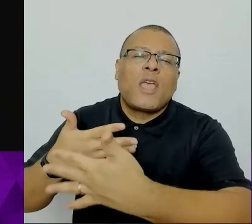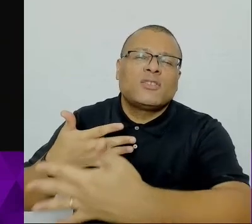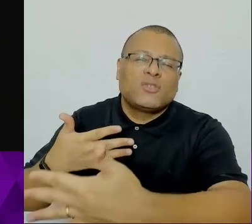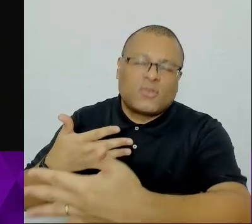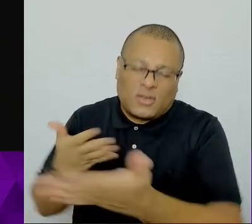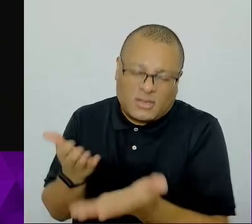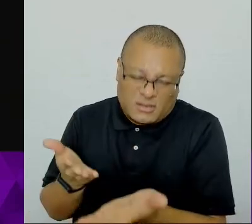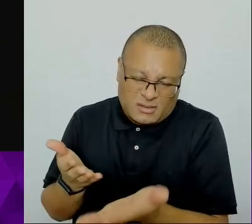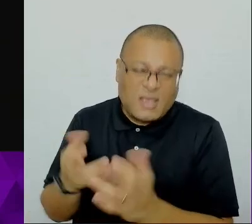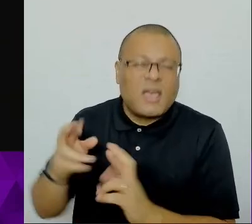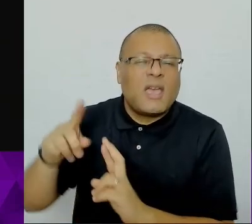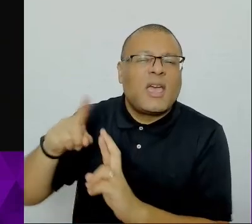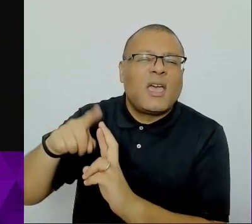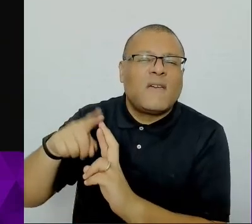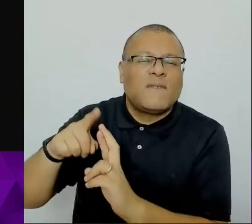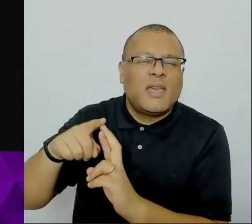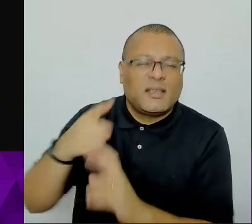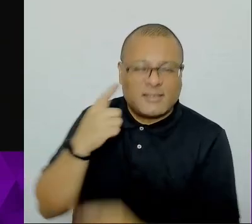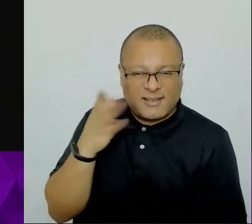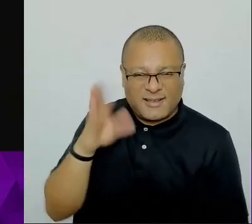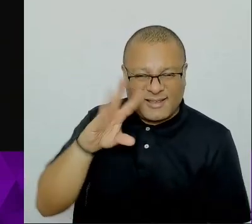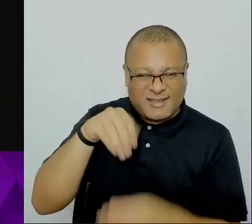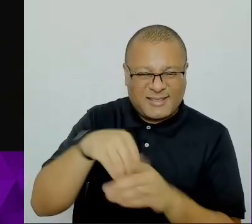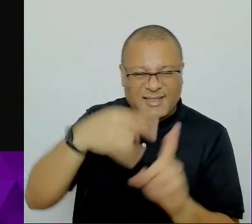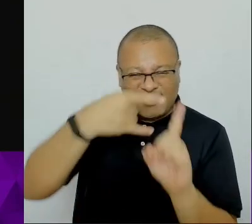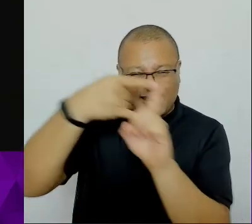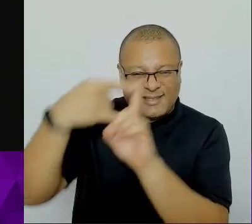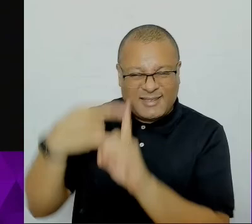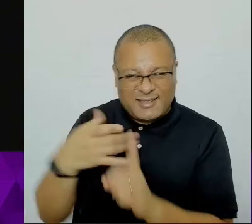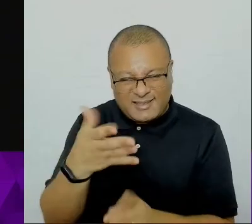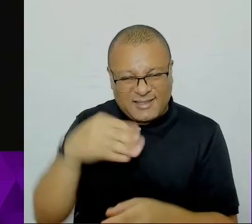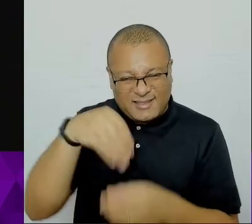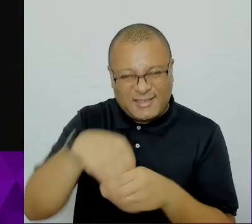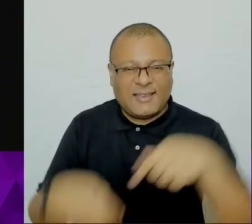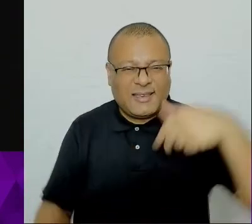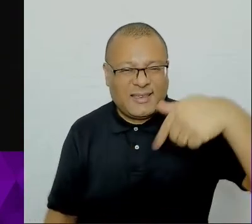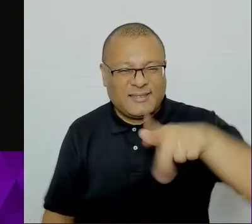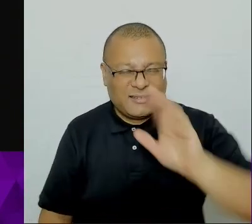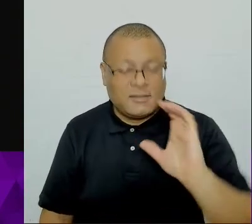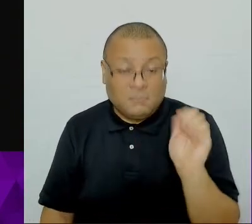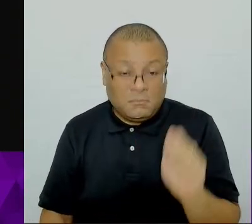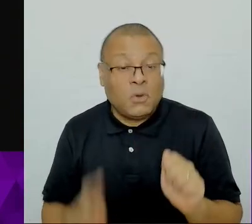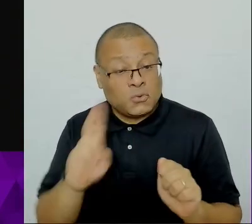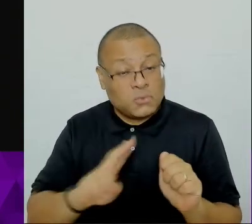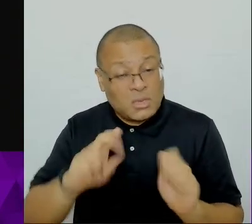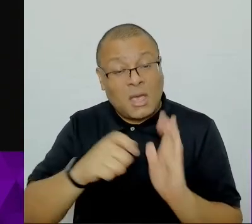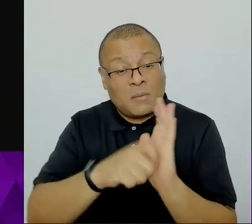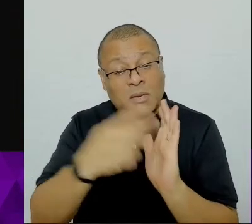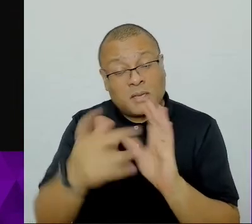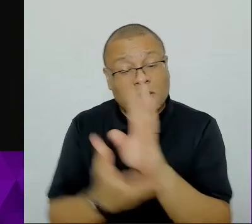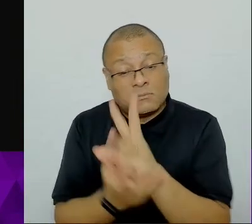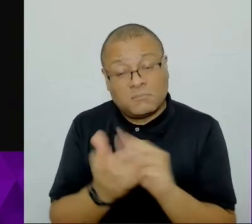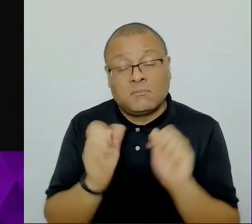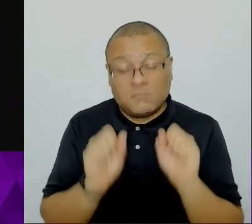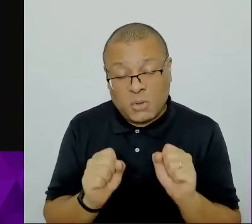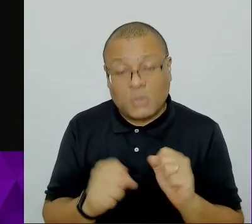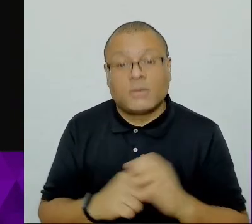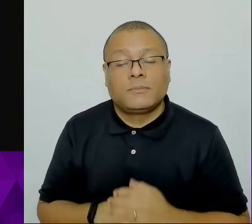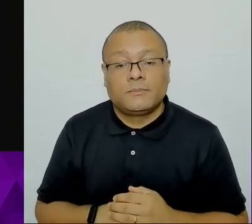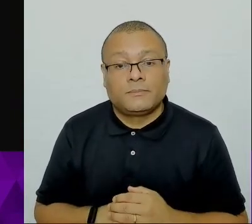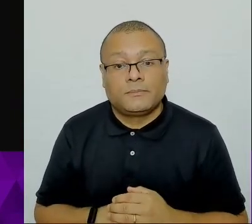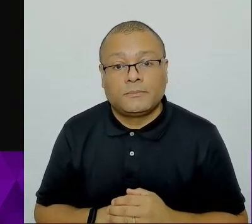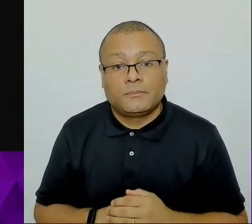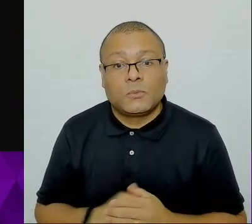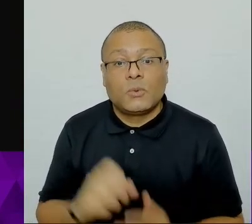referências aqui de dentro do NGC mesmo, para várias aplicações, aqui nas referências do